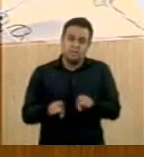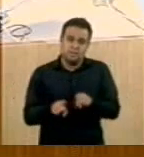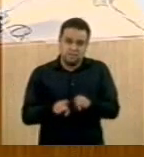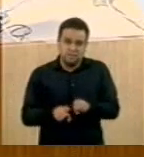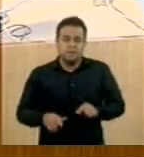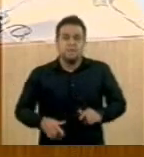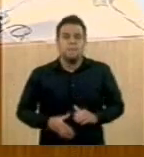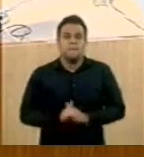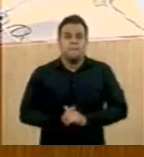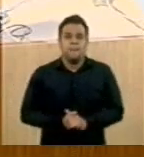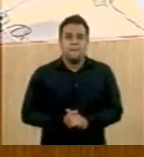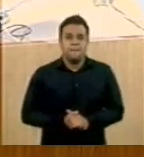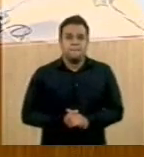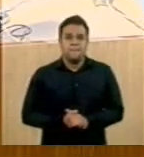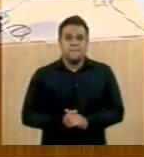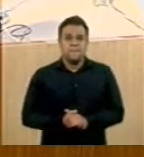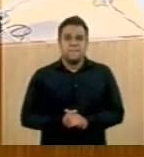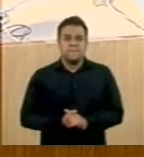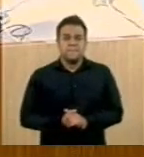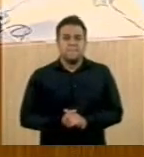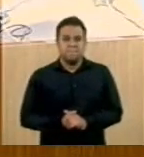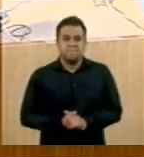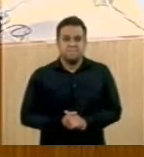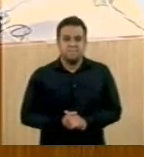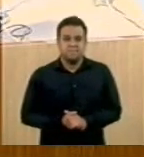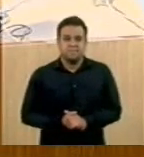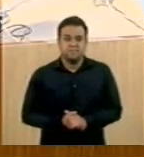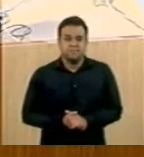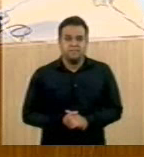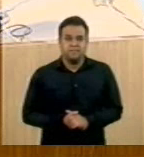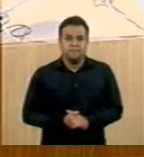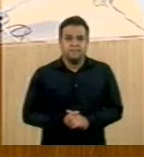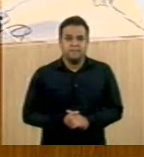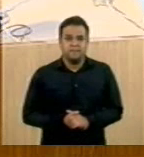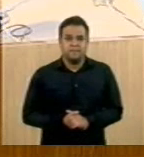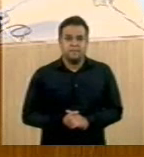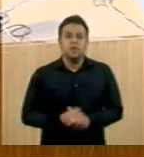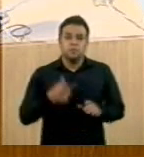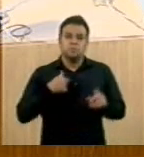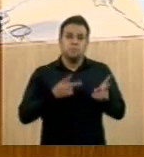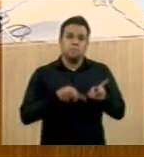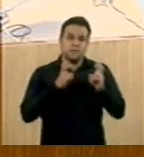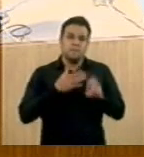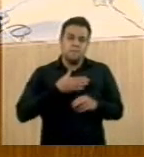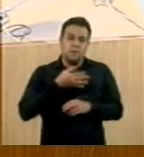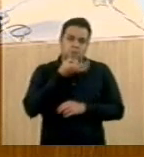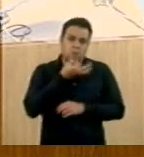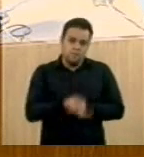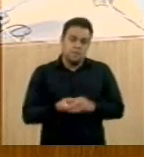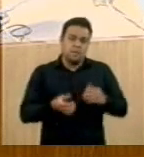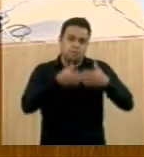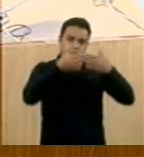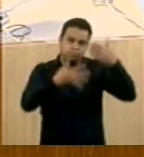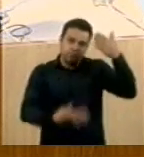transmissão se almeja evitar. Este ponto foi bem percebido, em meu modo de ver, e